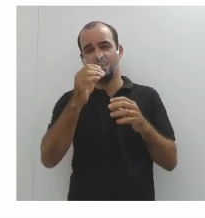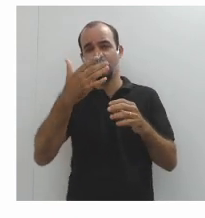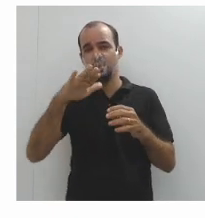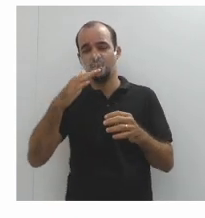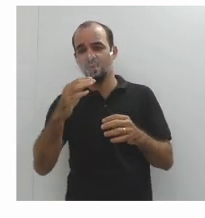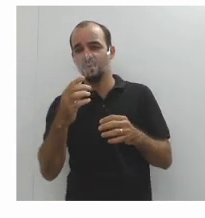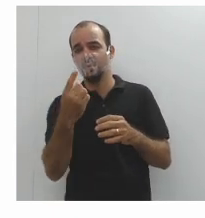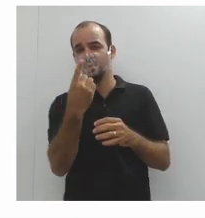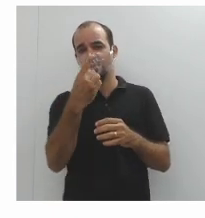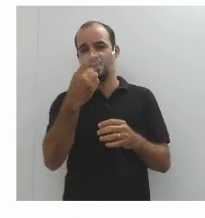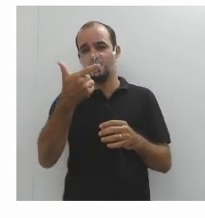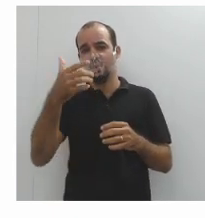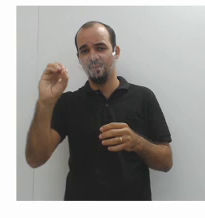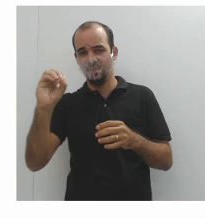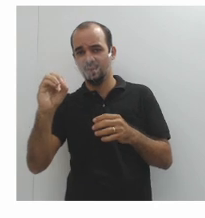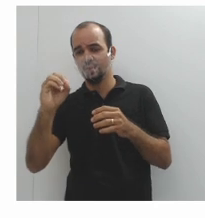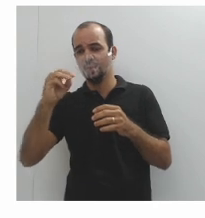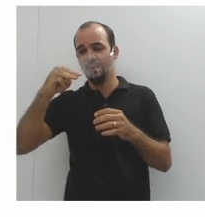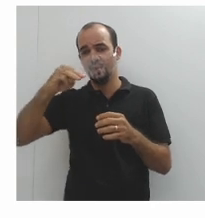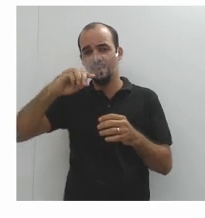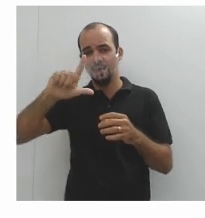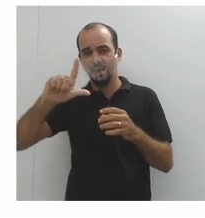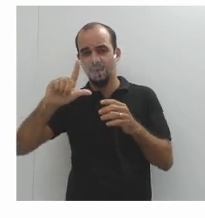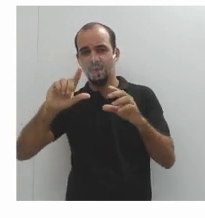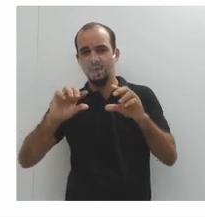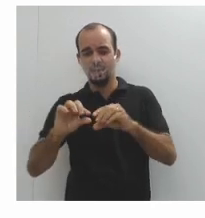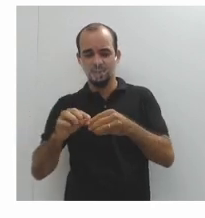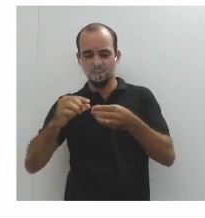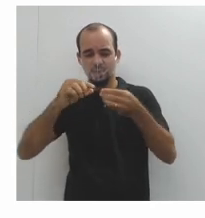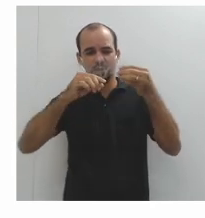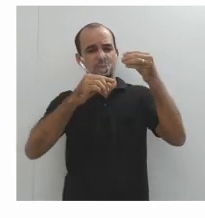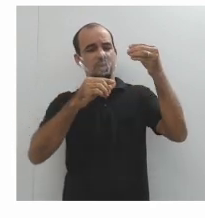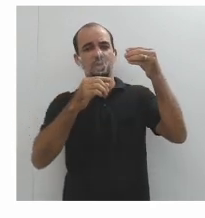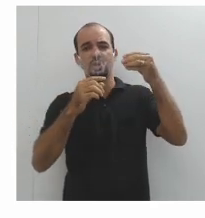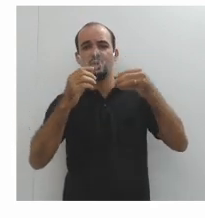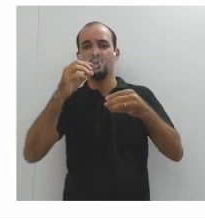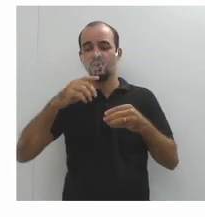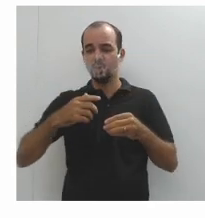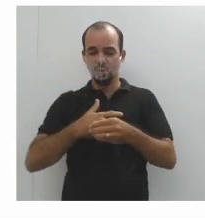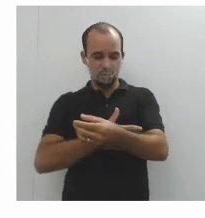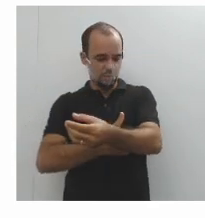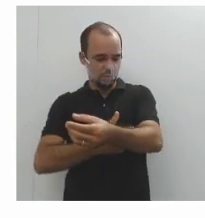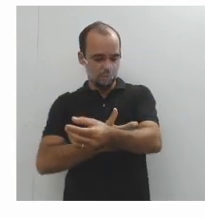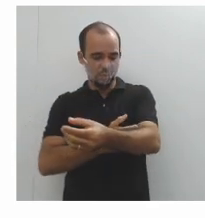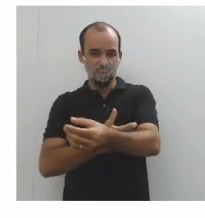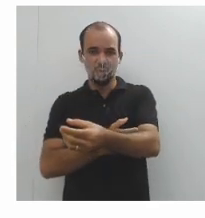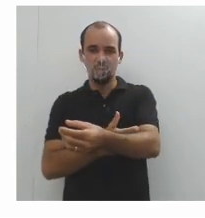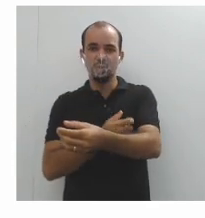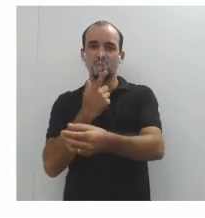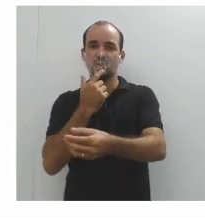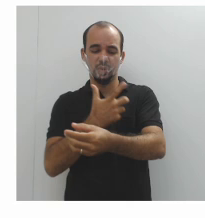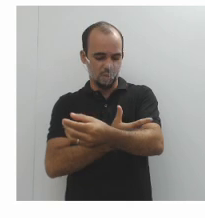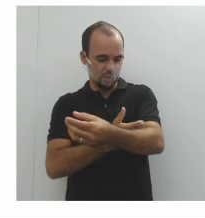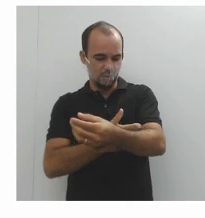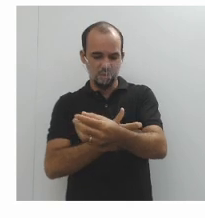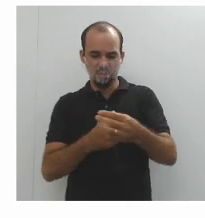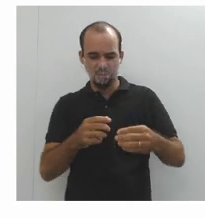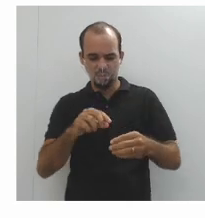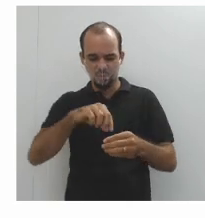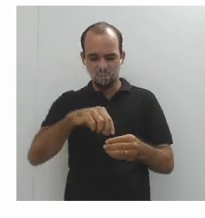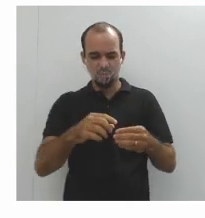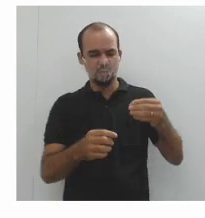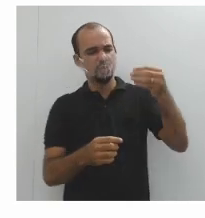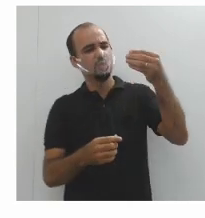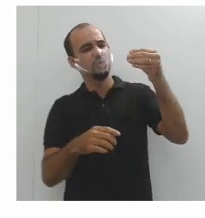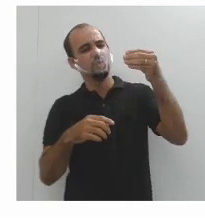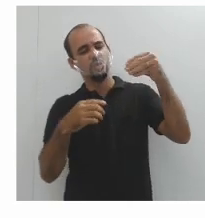ok? Se tiver acima disso, tu tem um quadro de